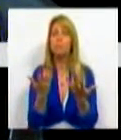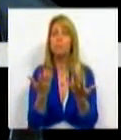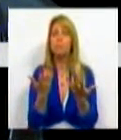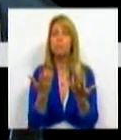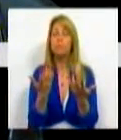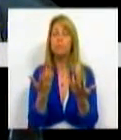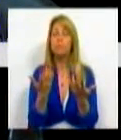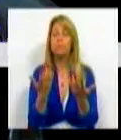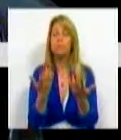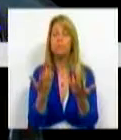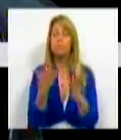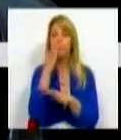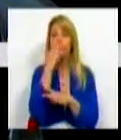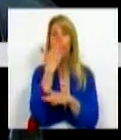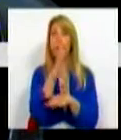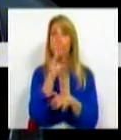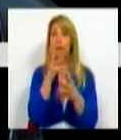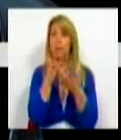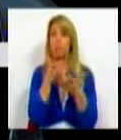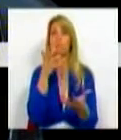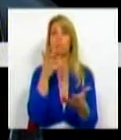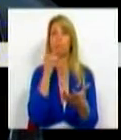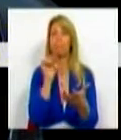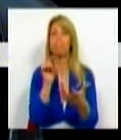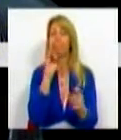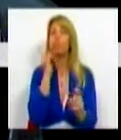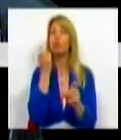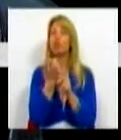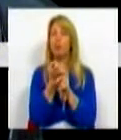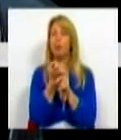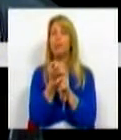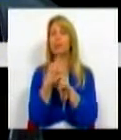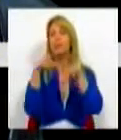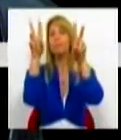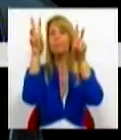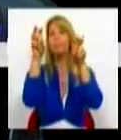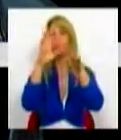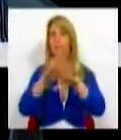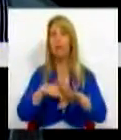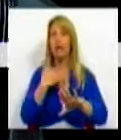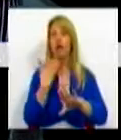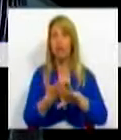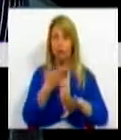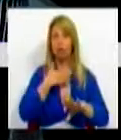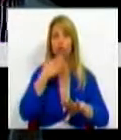que parece evidente é que essa supervisão dita reforçada não foi suficiente.